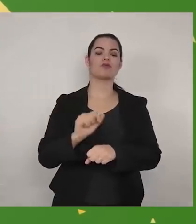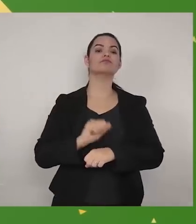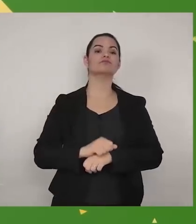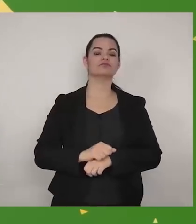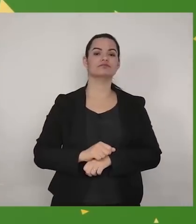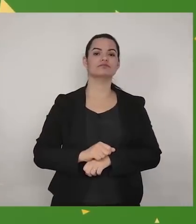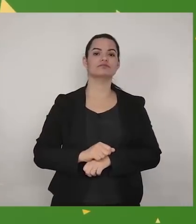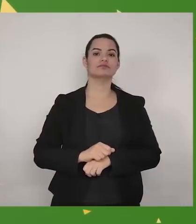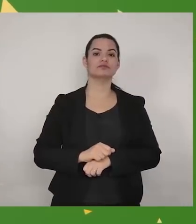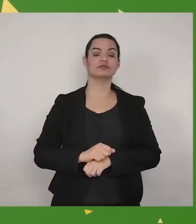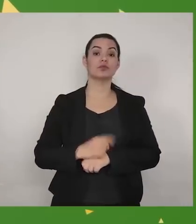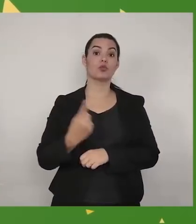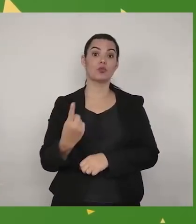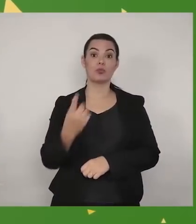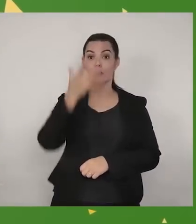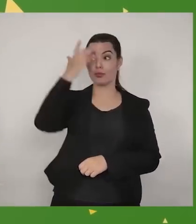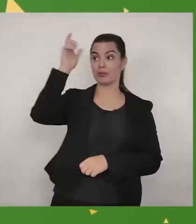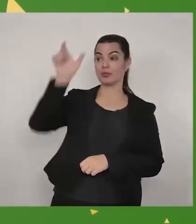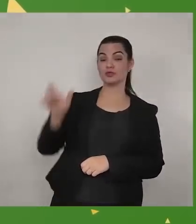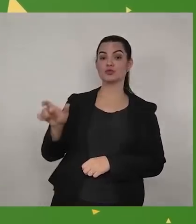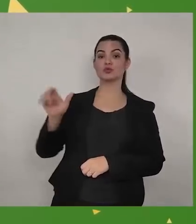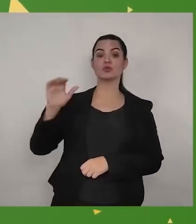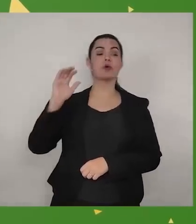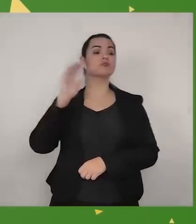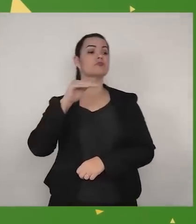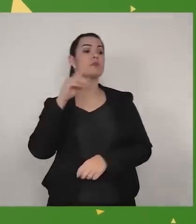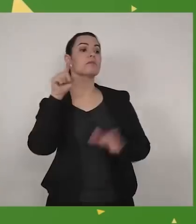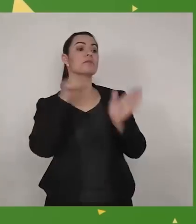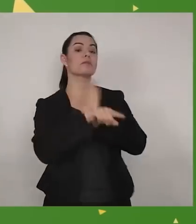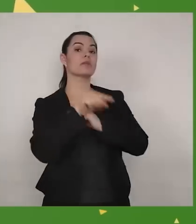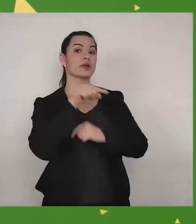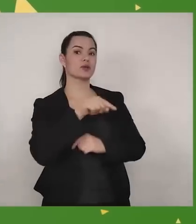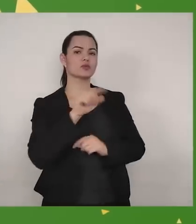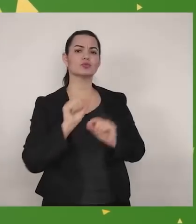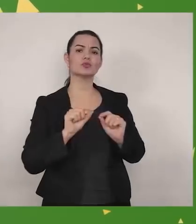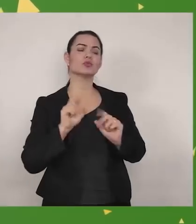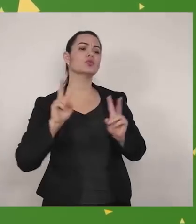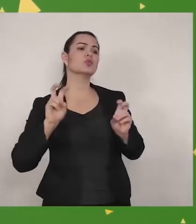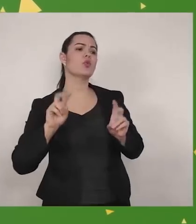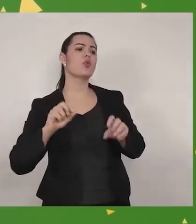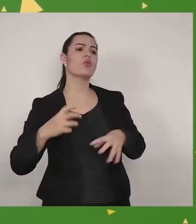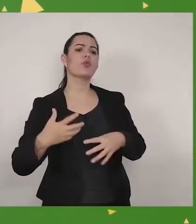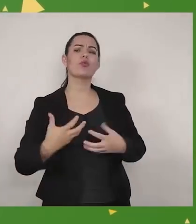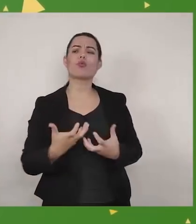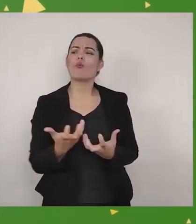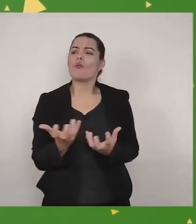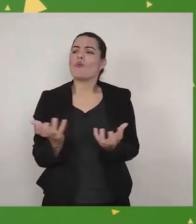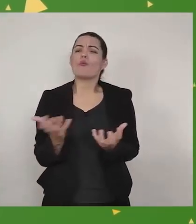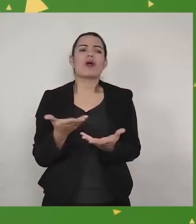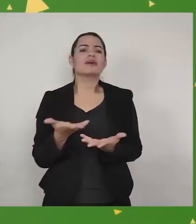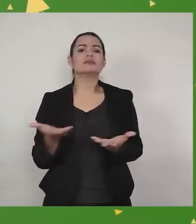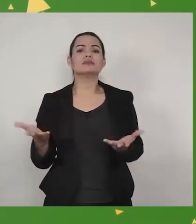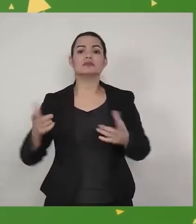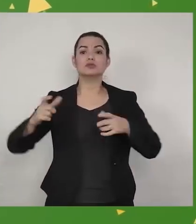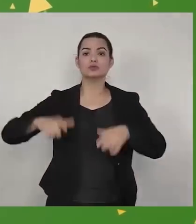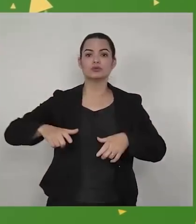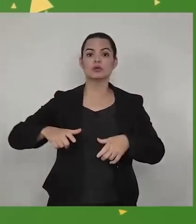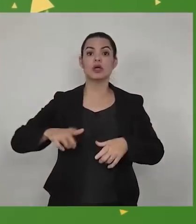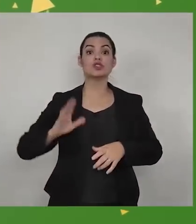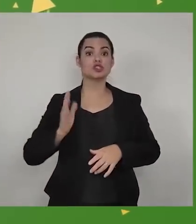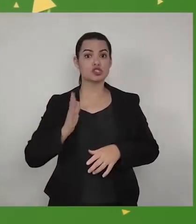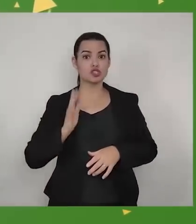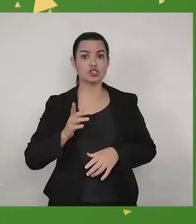parada, um turista perguntou para você sobre a seca, que ele já tinha ouvido falar que é